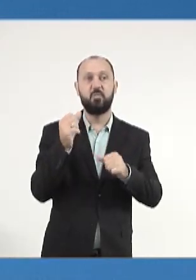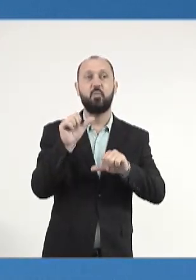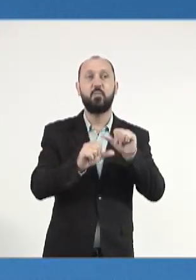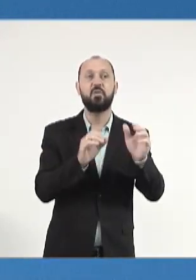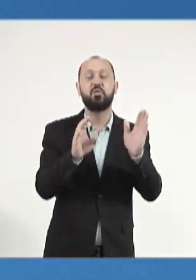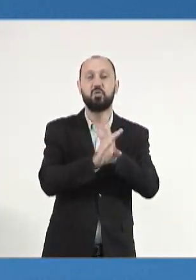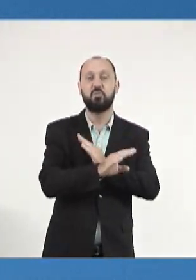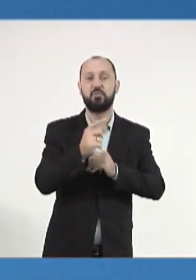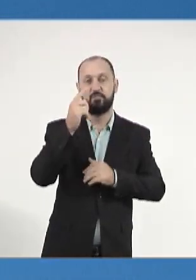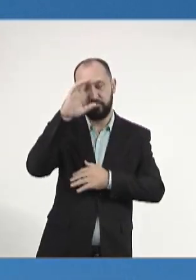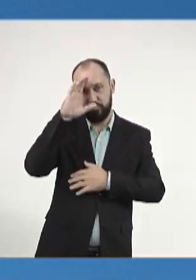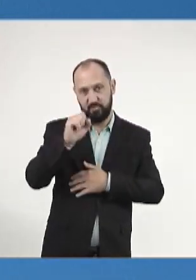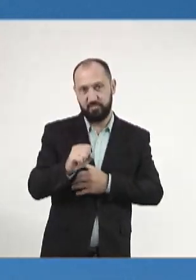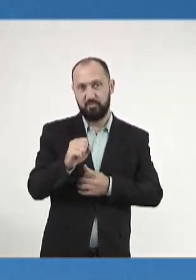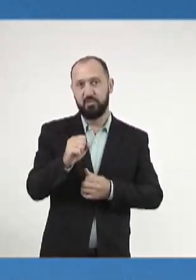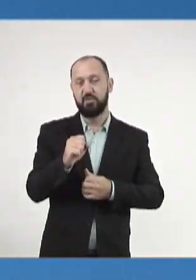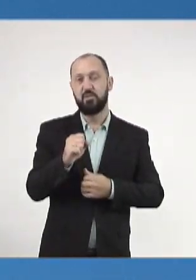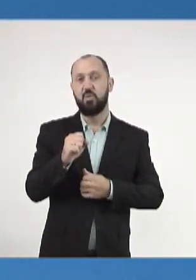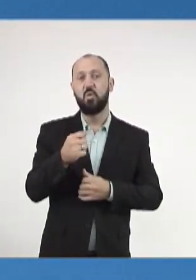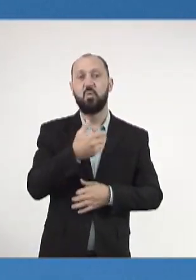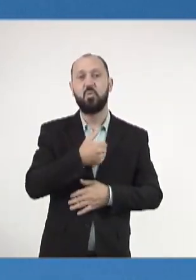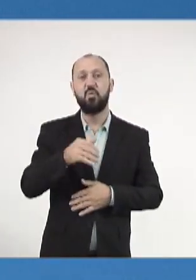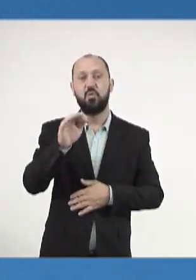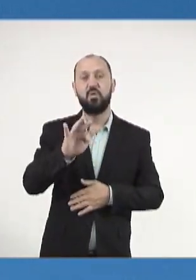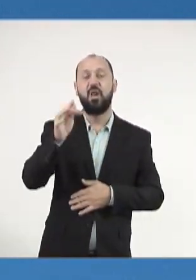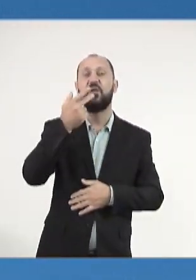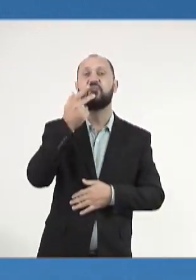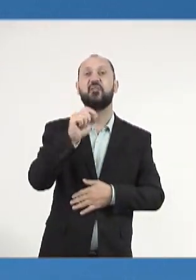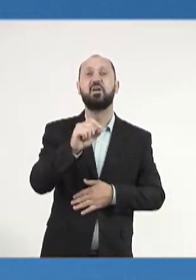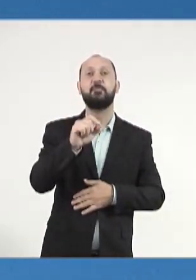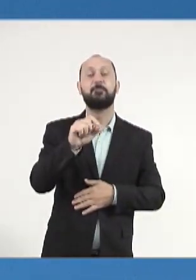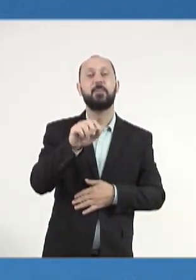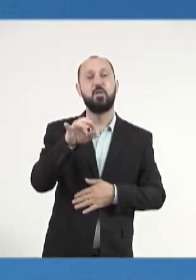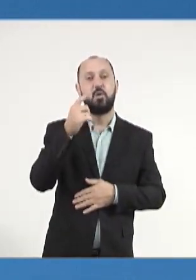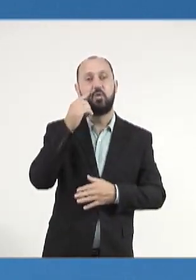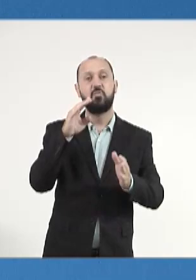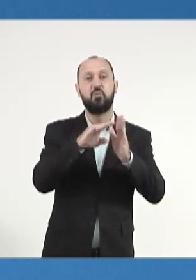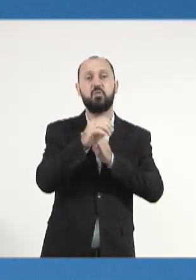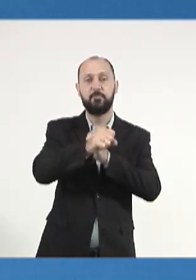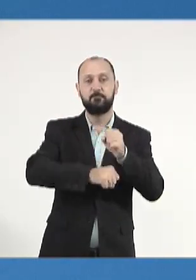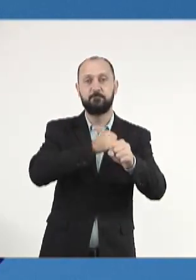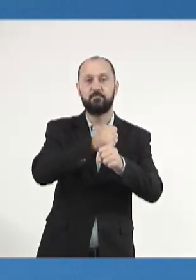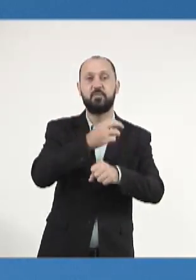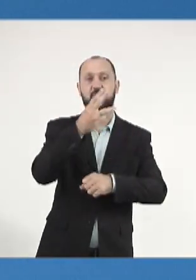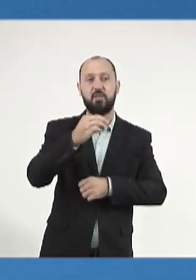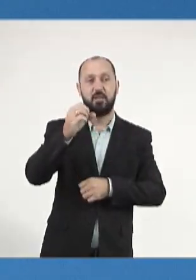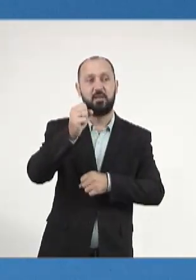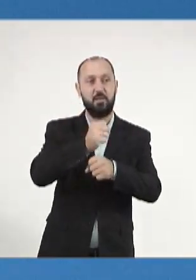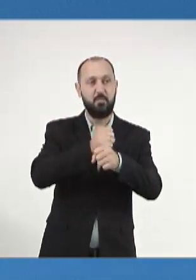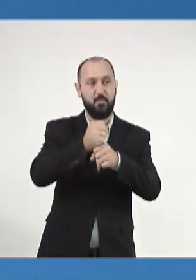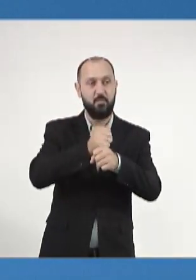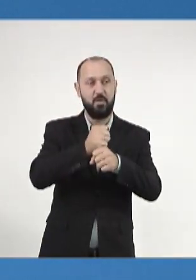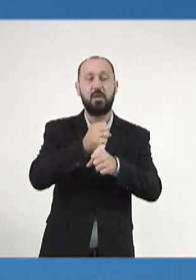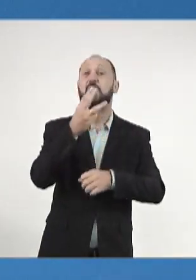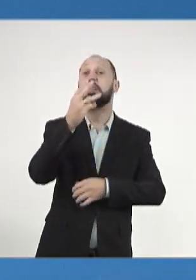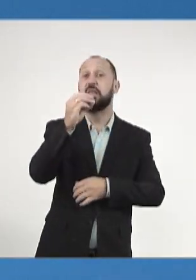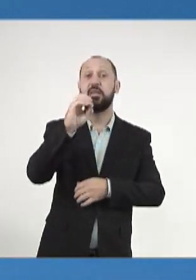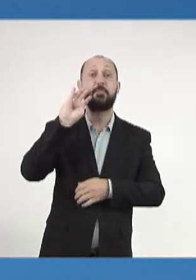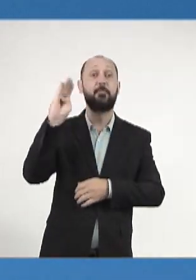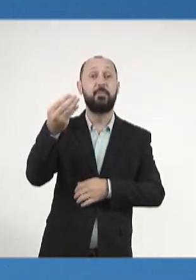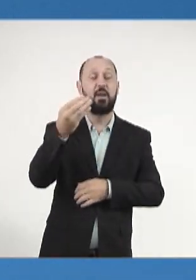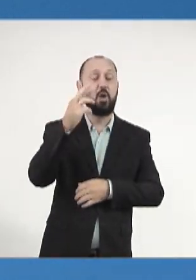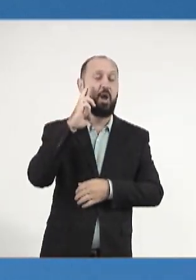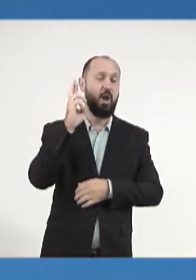permuta. Nós temos que ter uma decisão. Ou o governo federal fala assim, ó, eu vou destinar por ano 30 bilhões de reais para indenizar todo